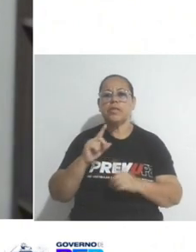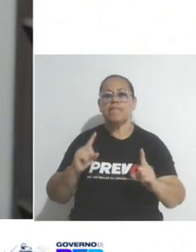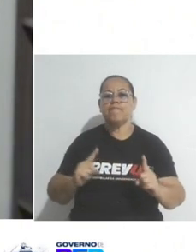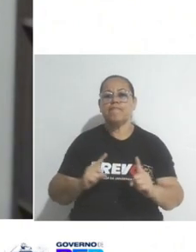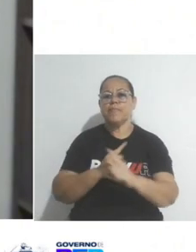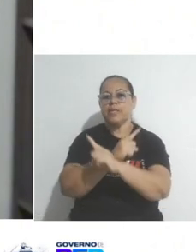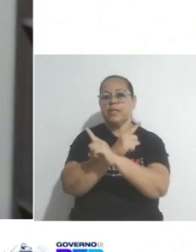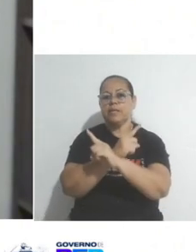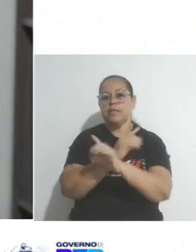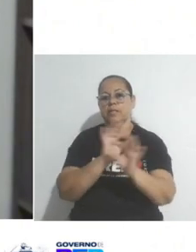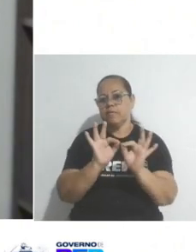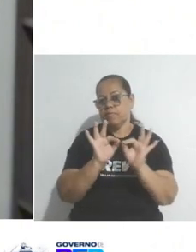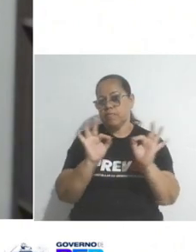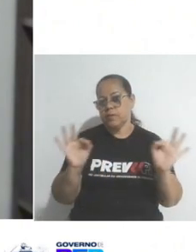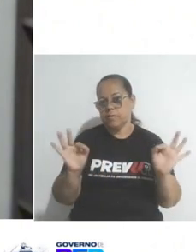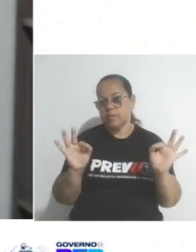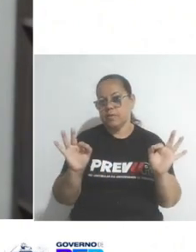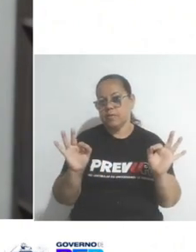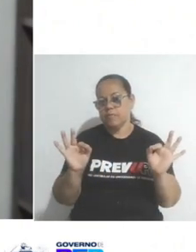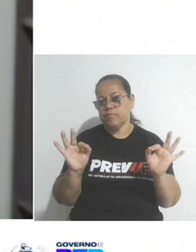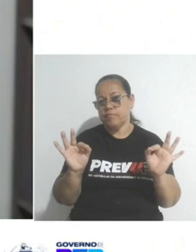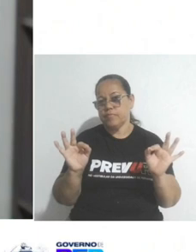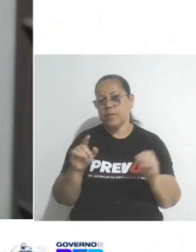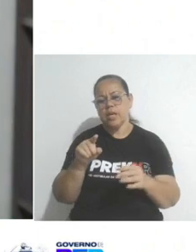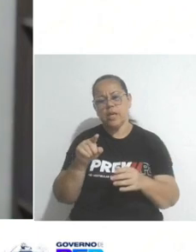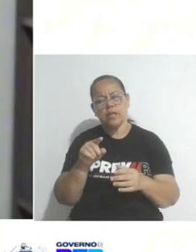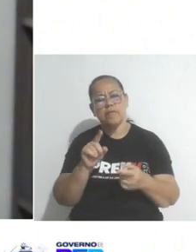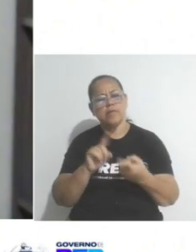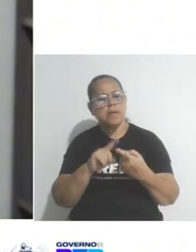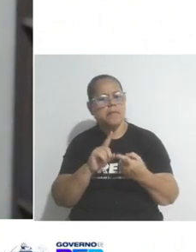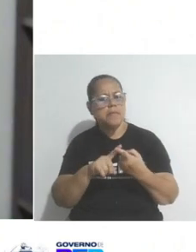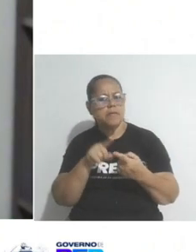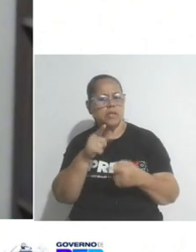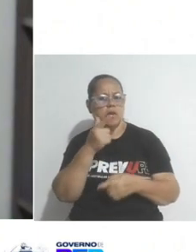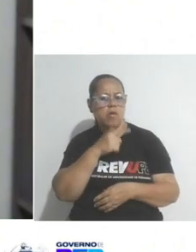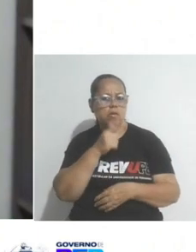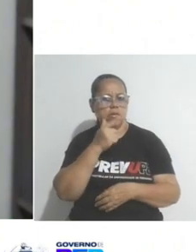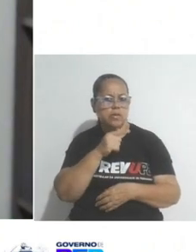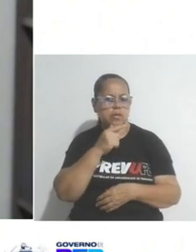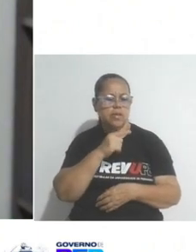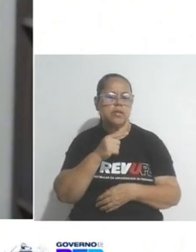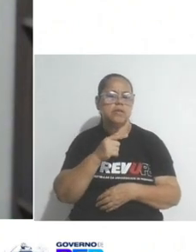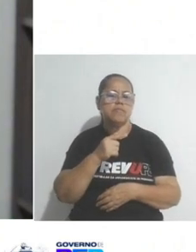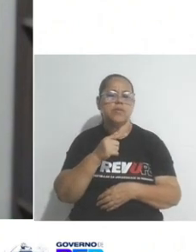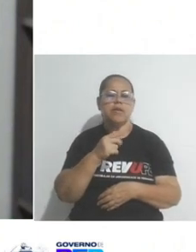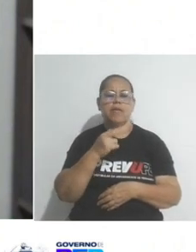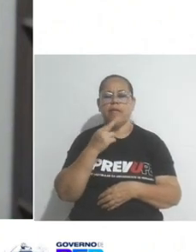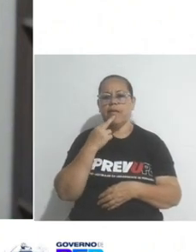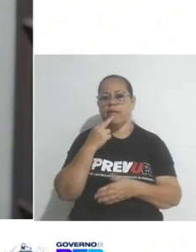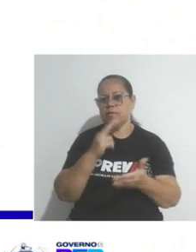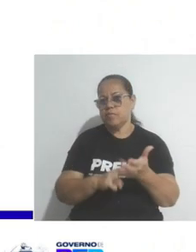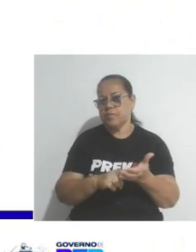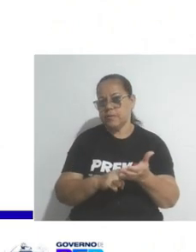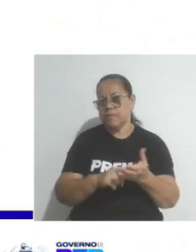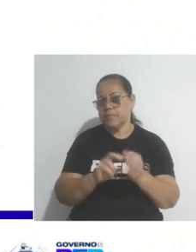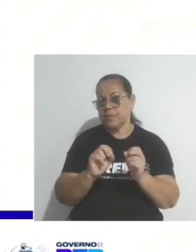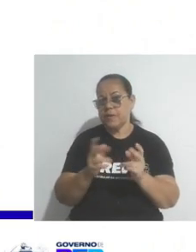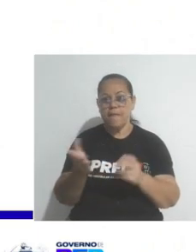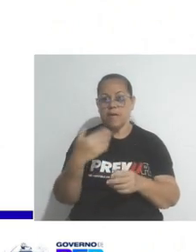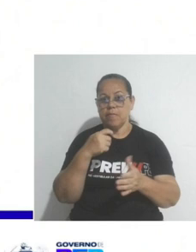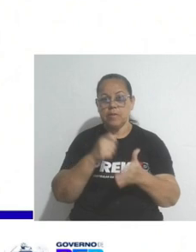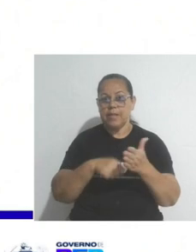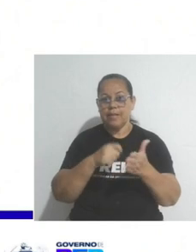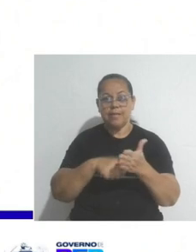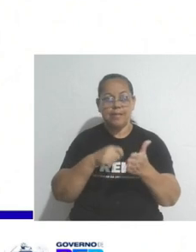regra de 3 simples e a partir daí você também consegue resolver a sua questão de escala vamos tentar